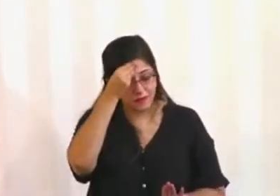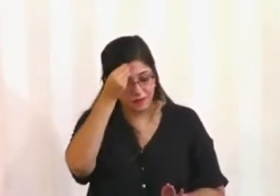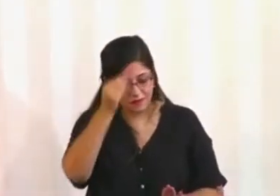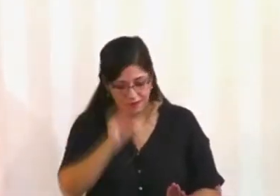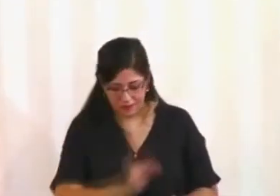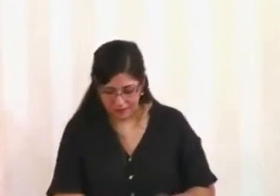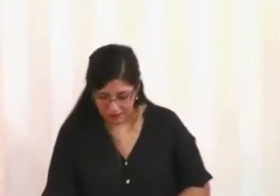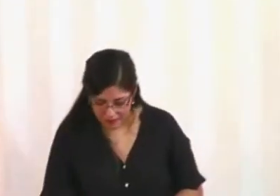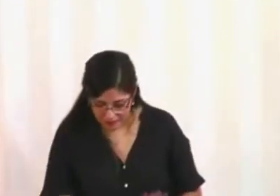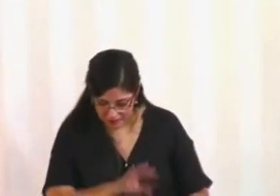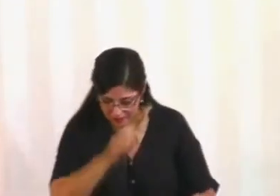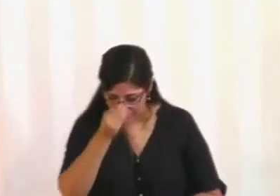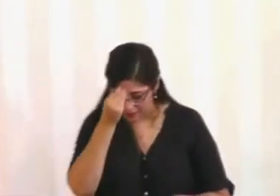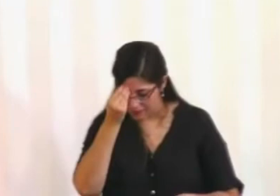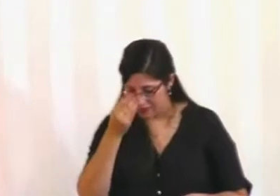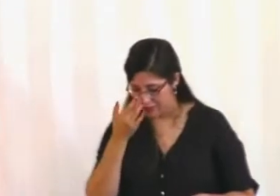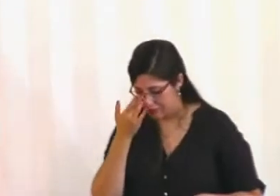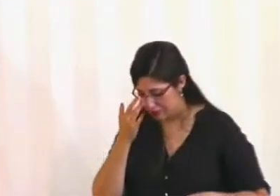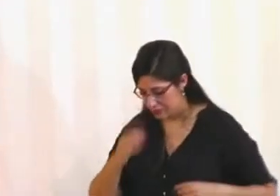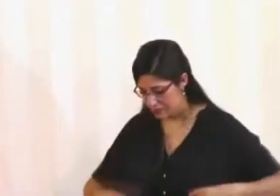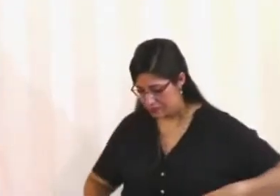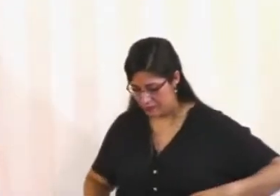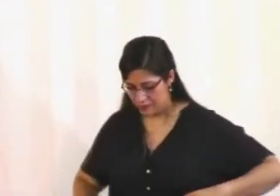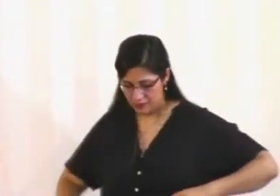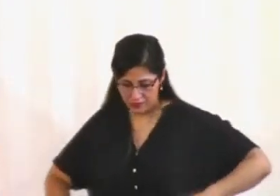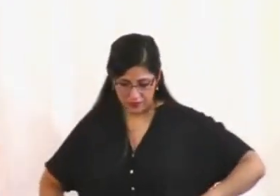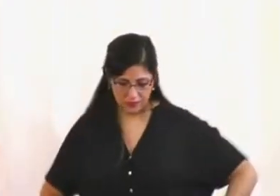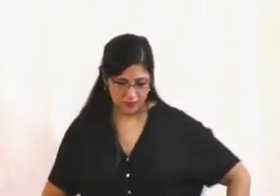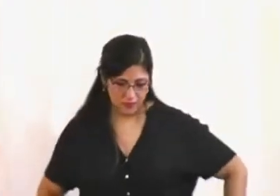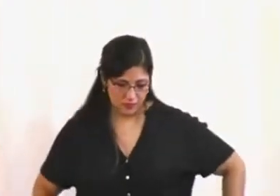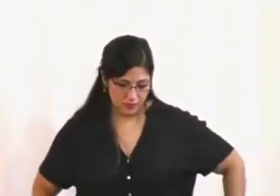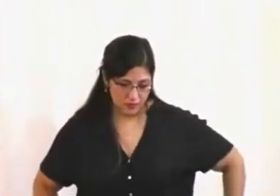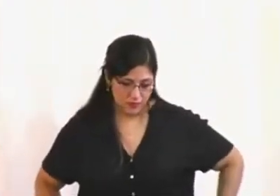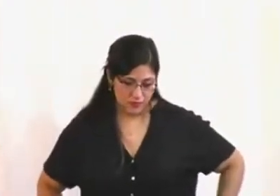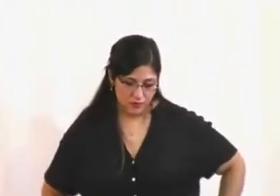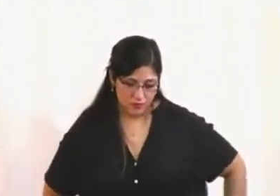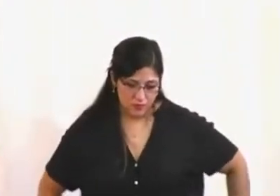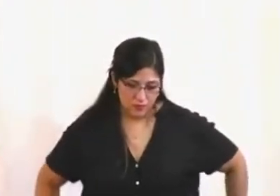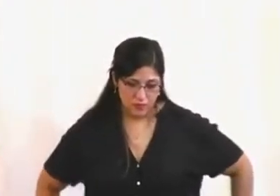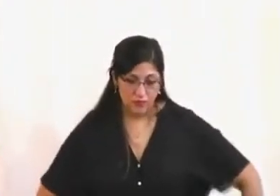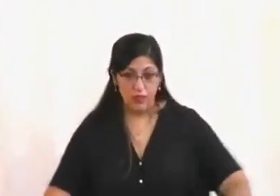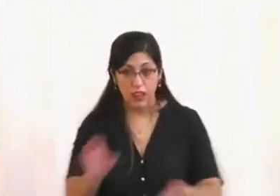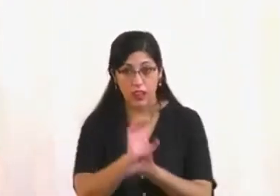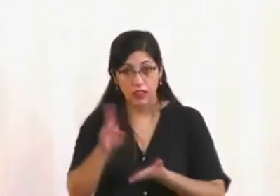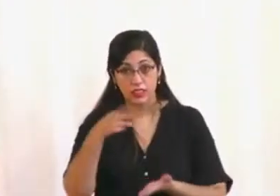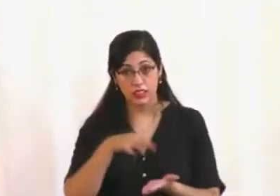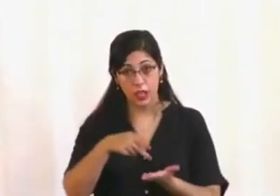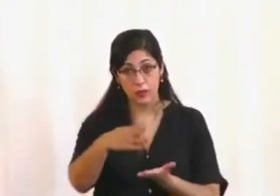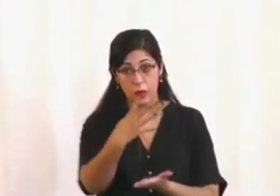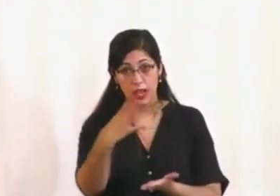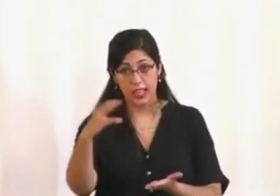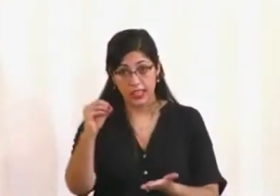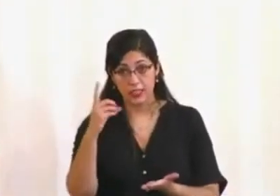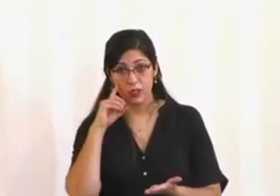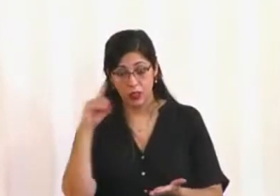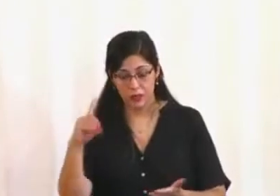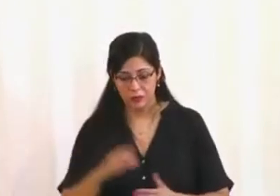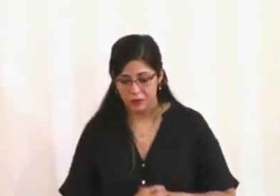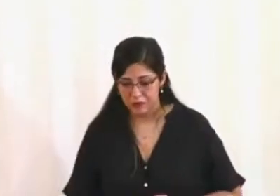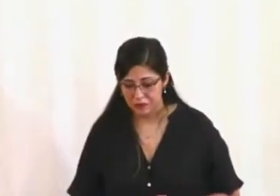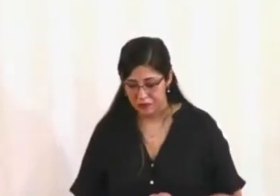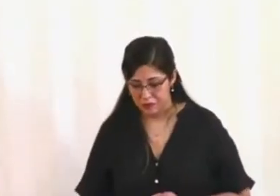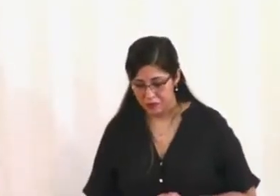coração. E ele vai caminhar 40 dias e 40 noites. Agora é interessante, nós temos na história de Israel